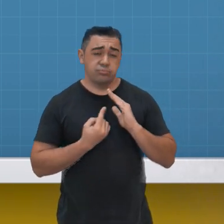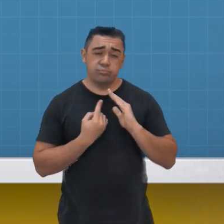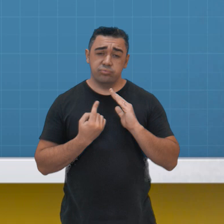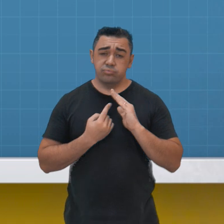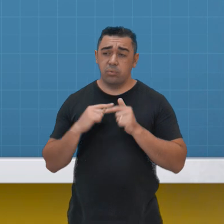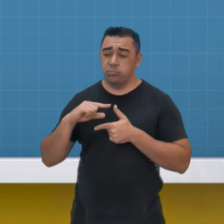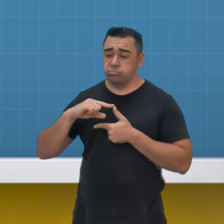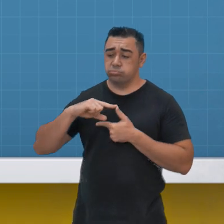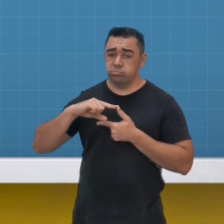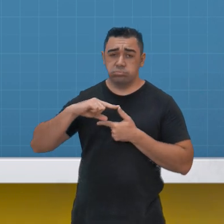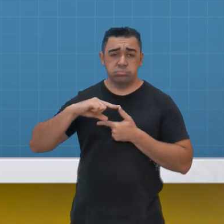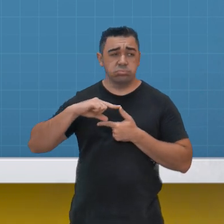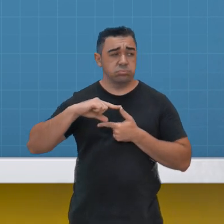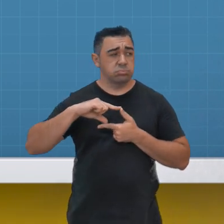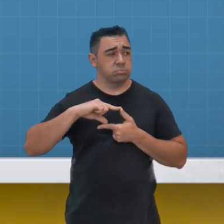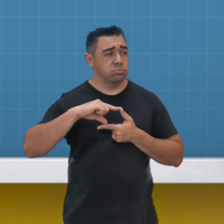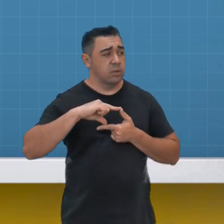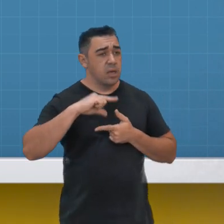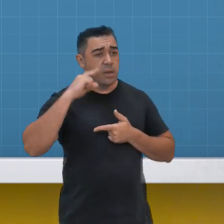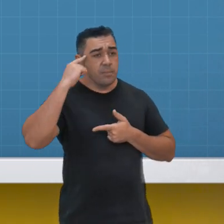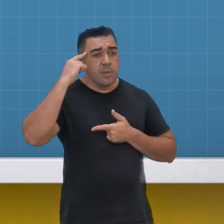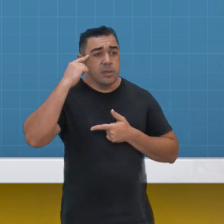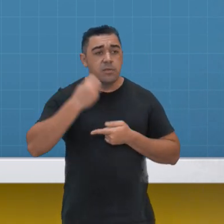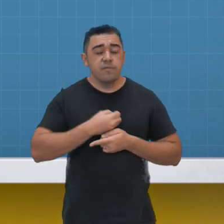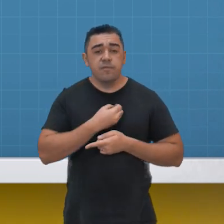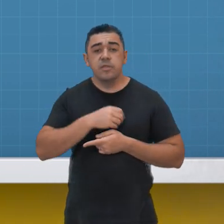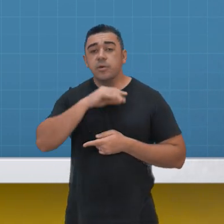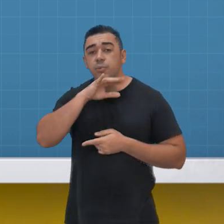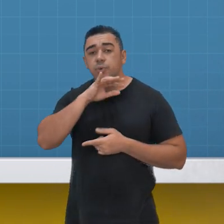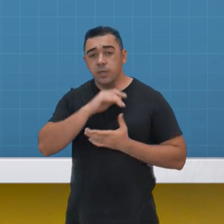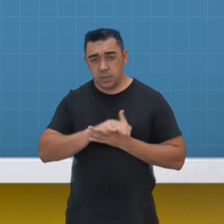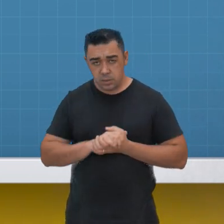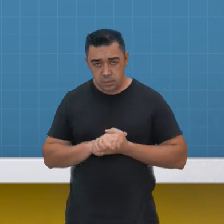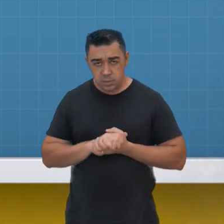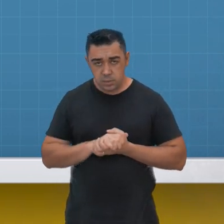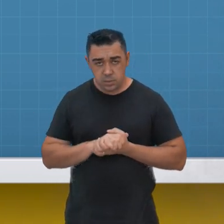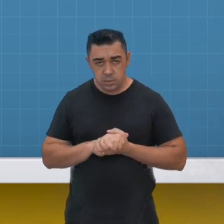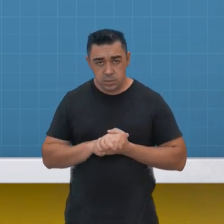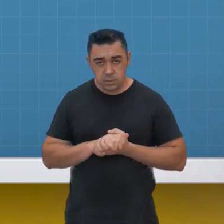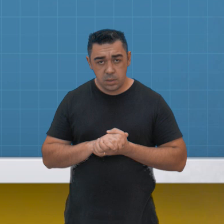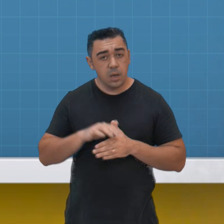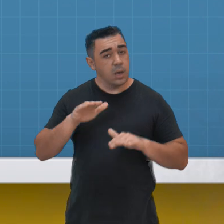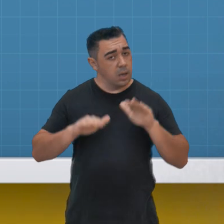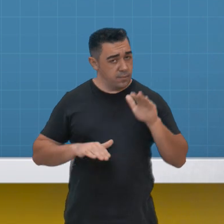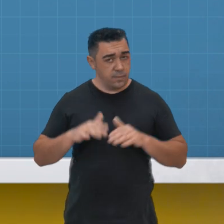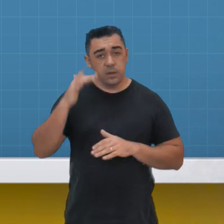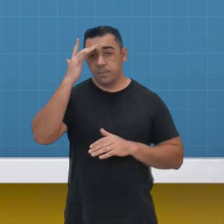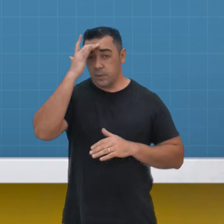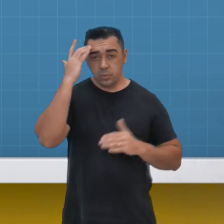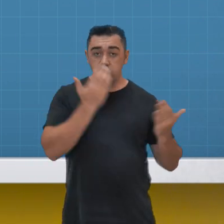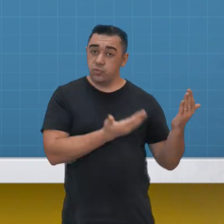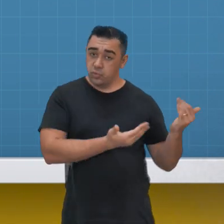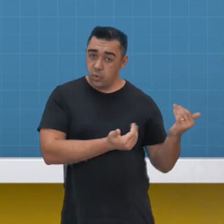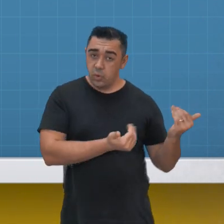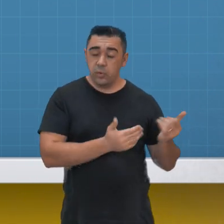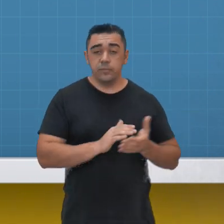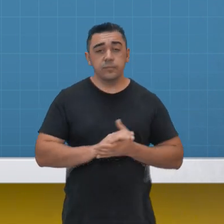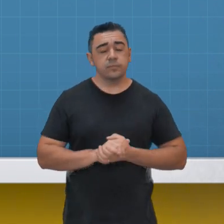casa, achando que a vida é ruim. Às vezes pessoas muito